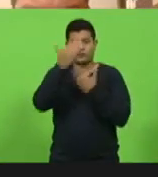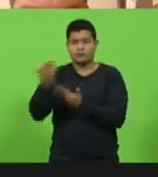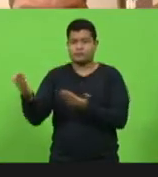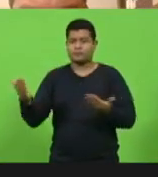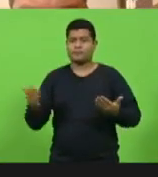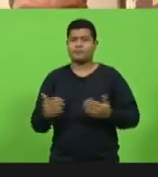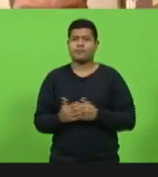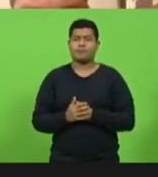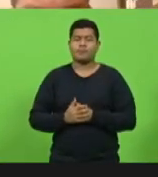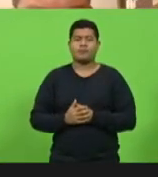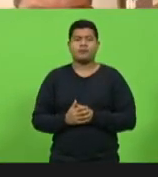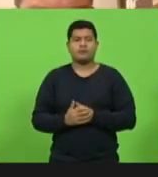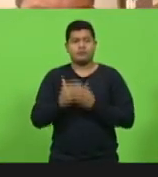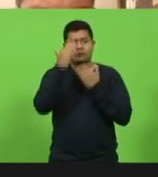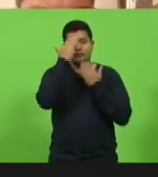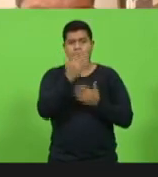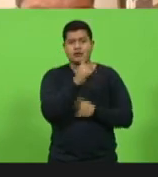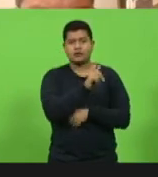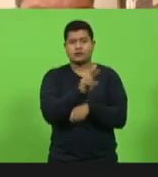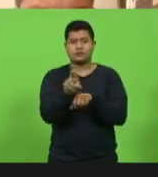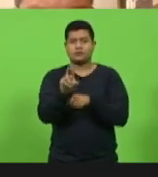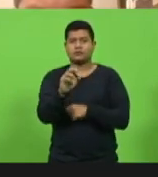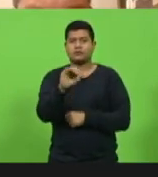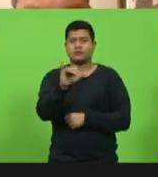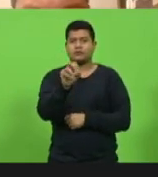Muito obrigado, doutor Josué, por sua